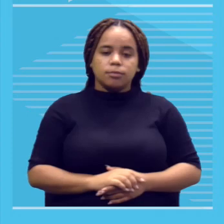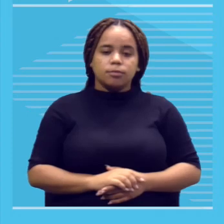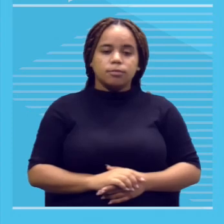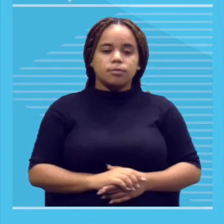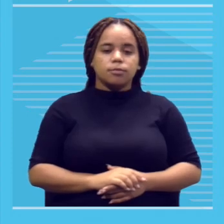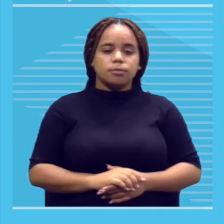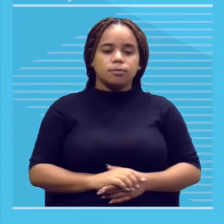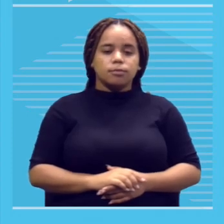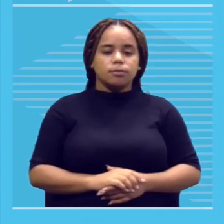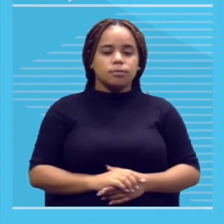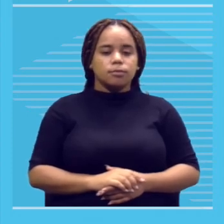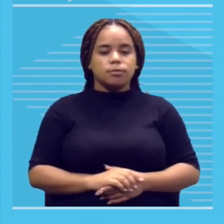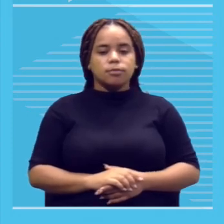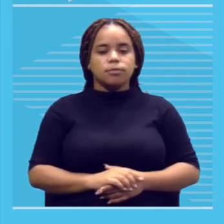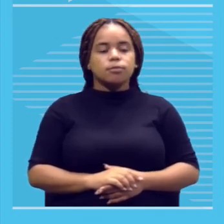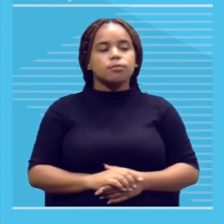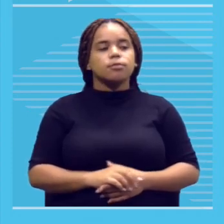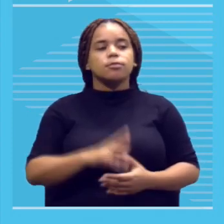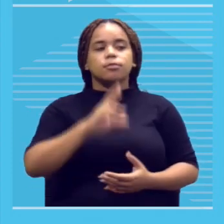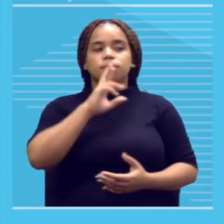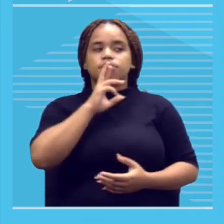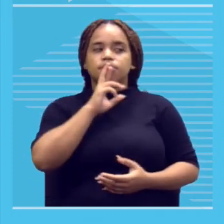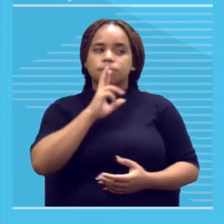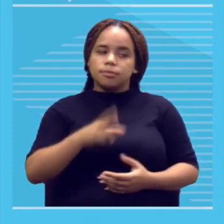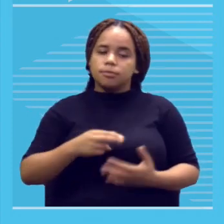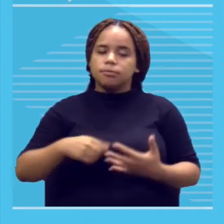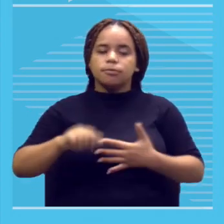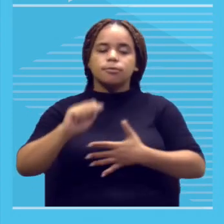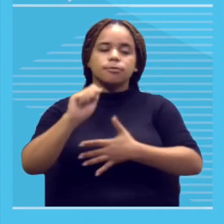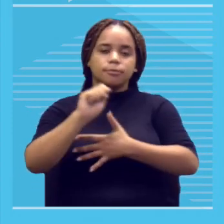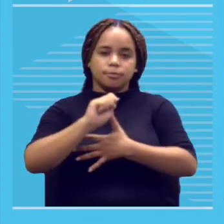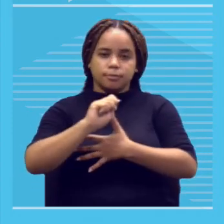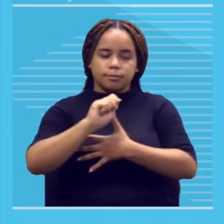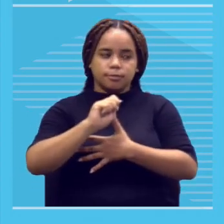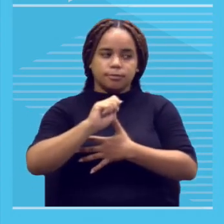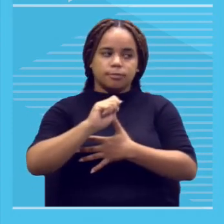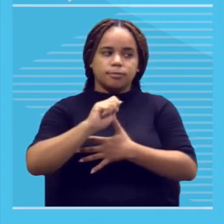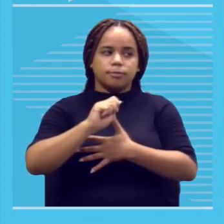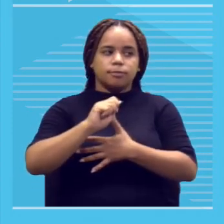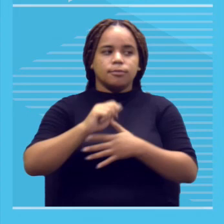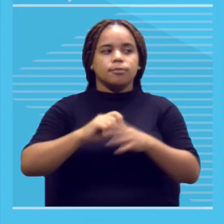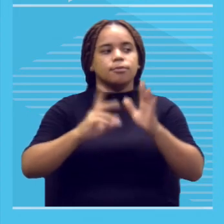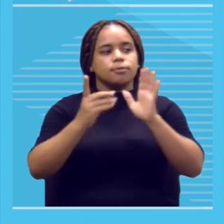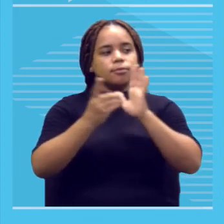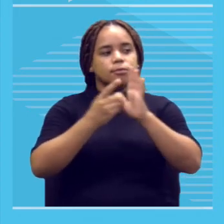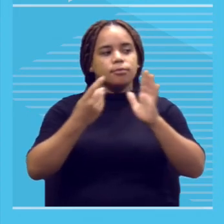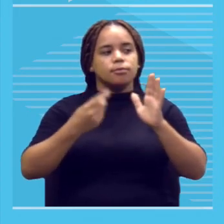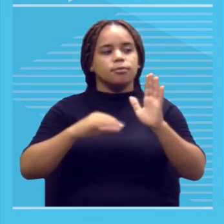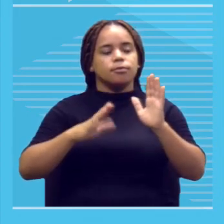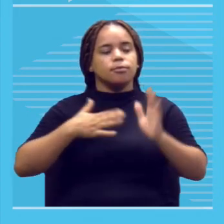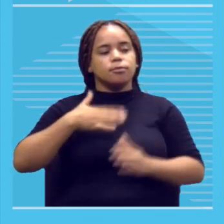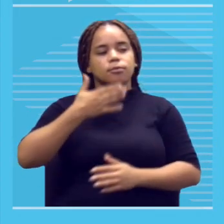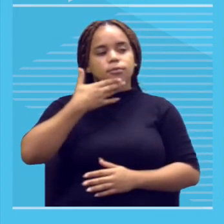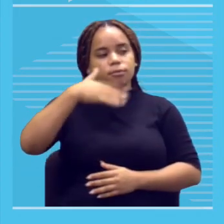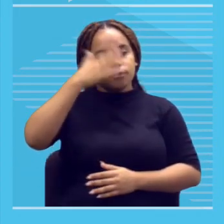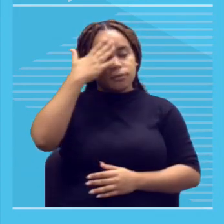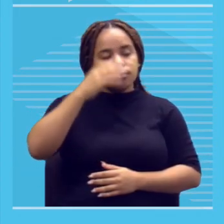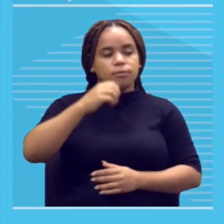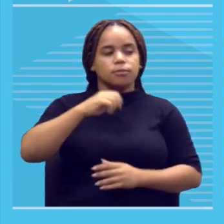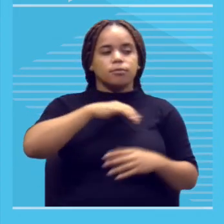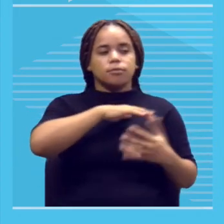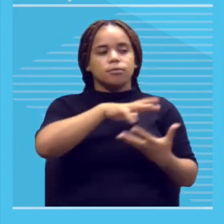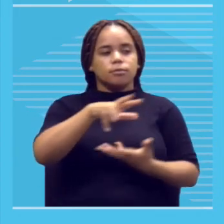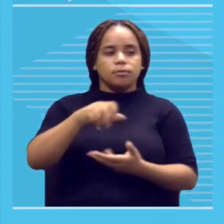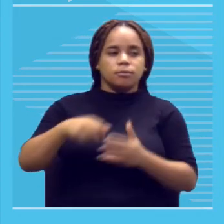vem comigo a resposta é a letra A declaração universal